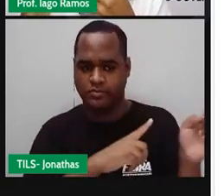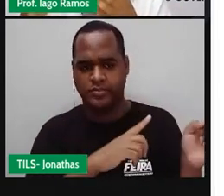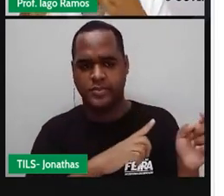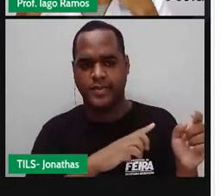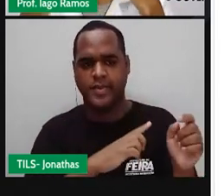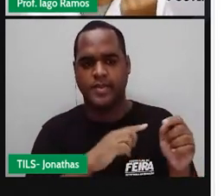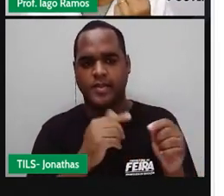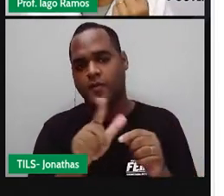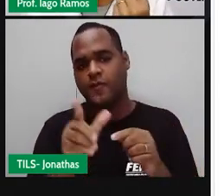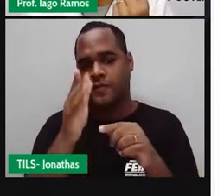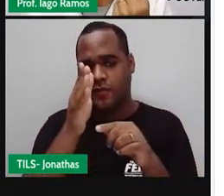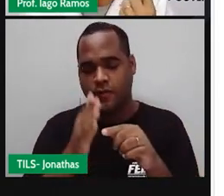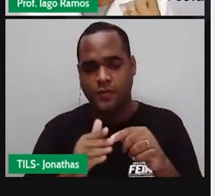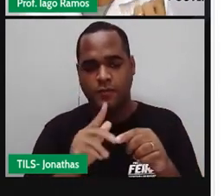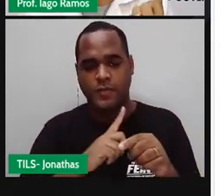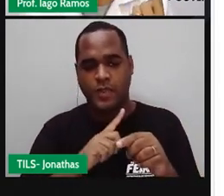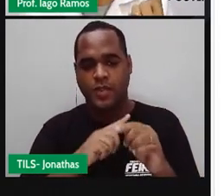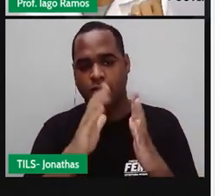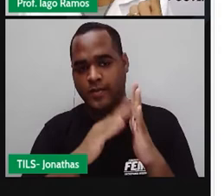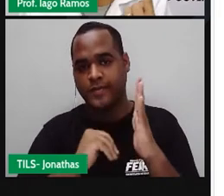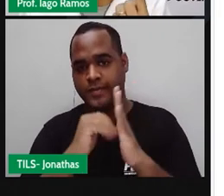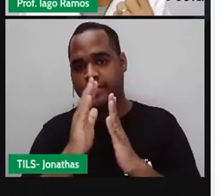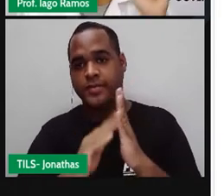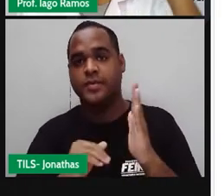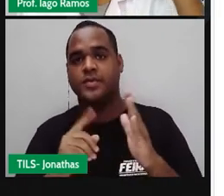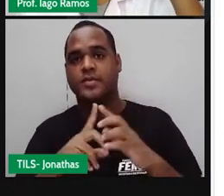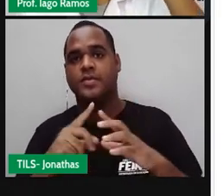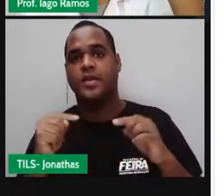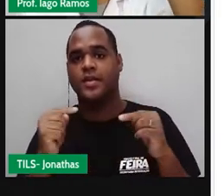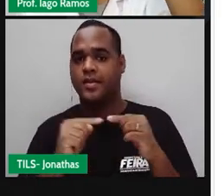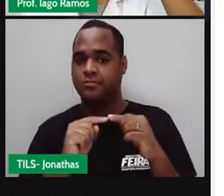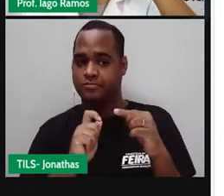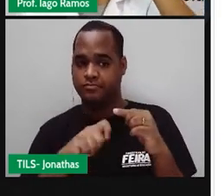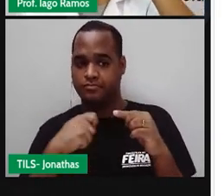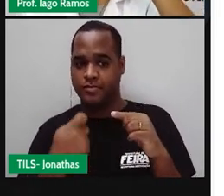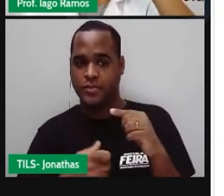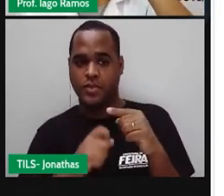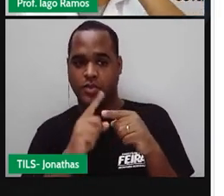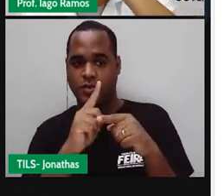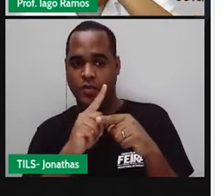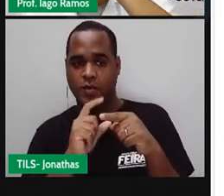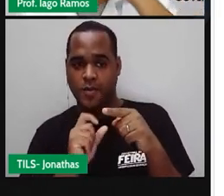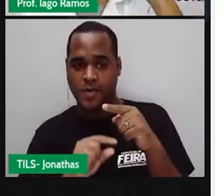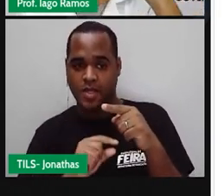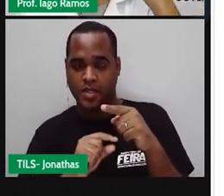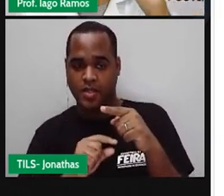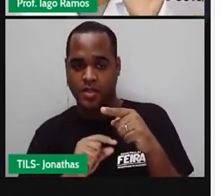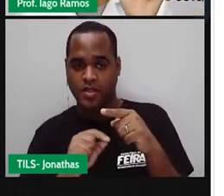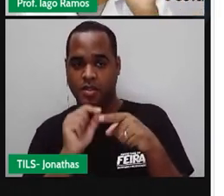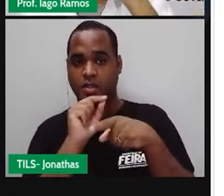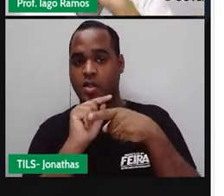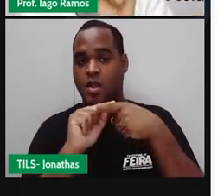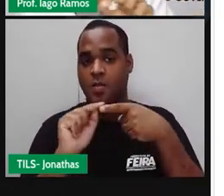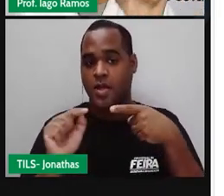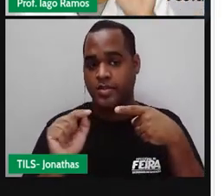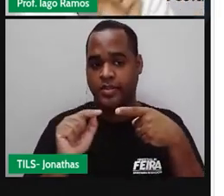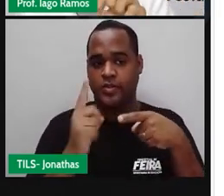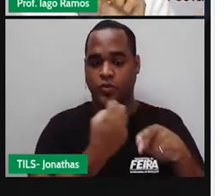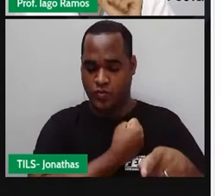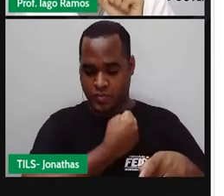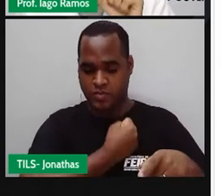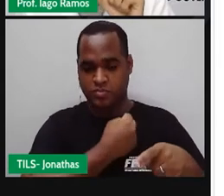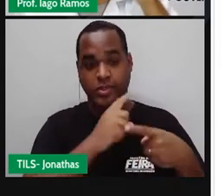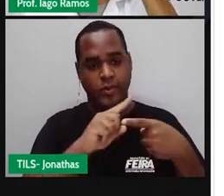desses dois Pintou um a fração a gente vai montar sim o número um fica em cima o tracinho o